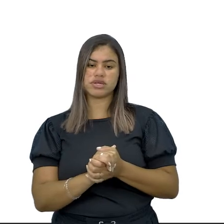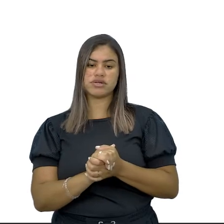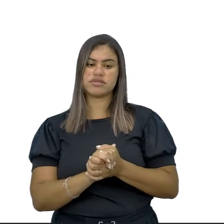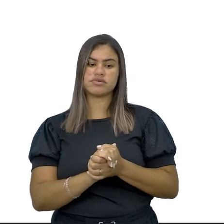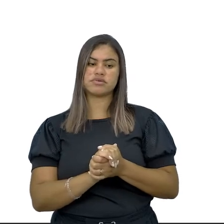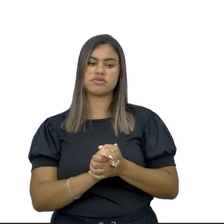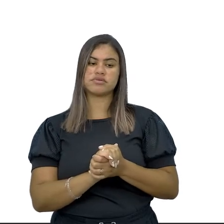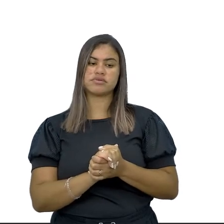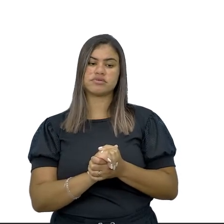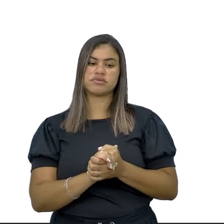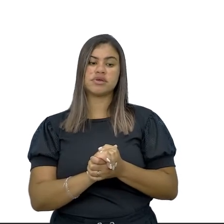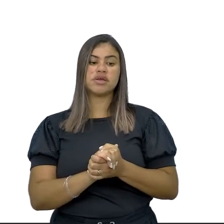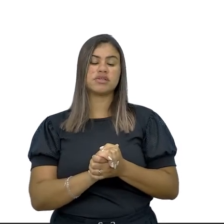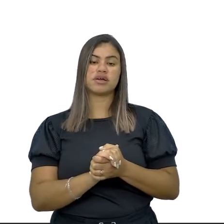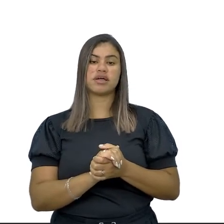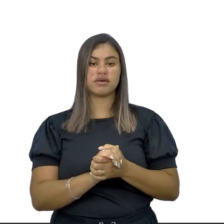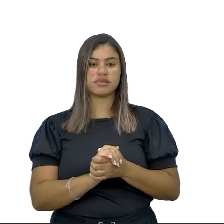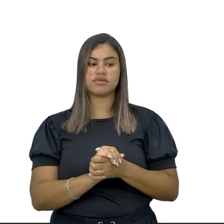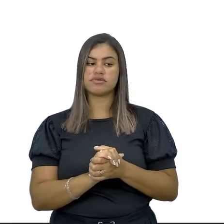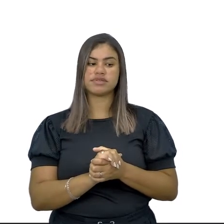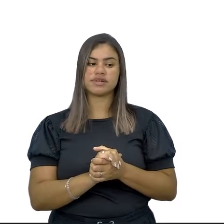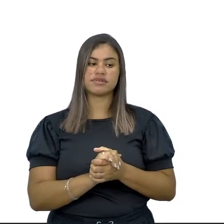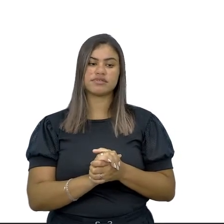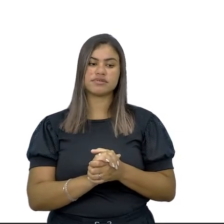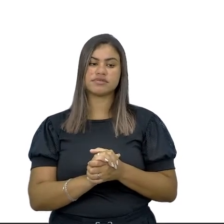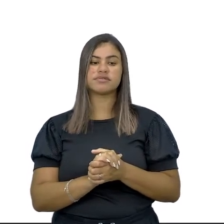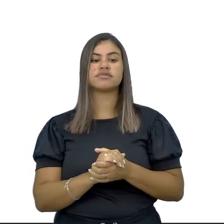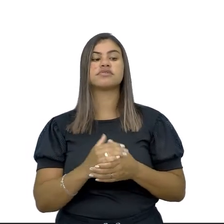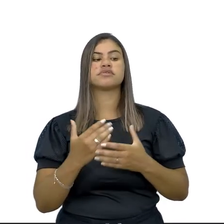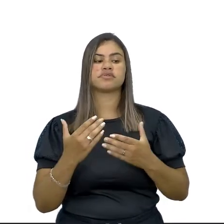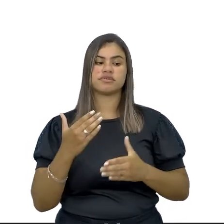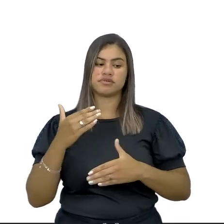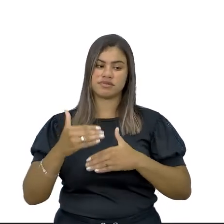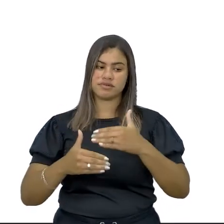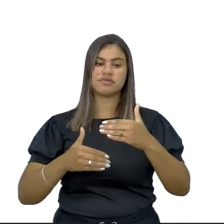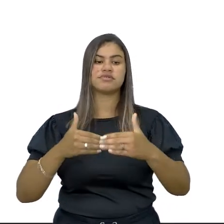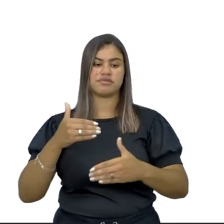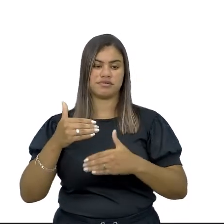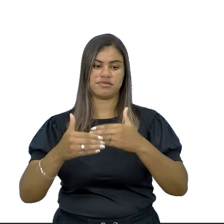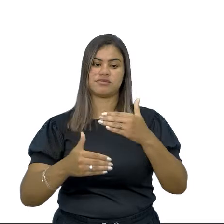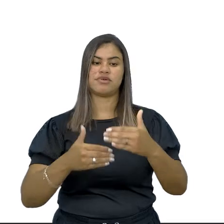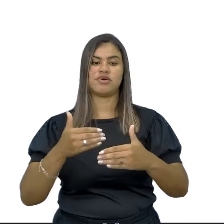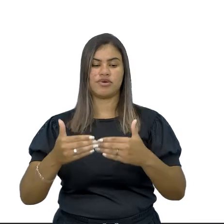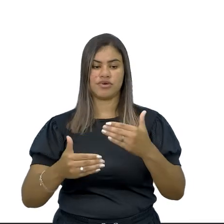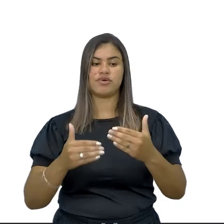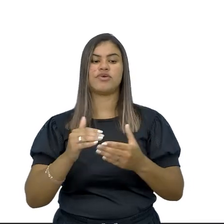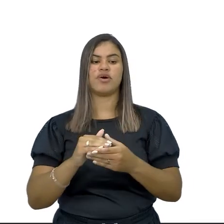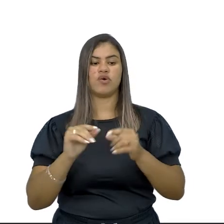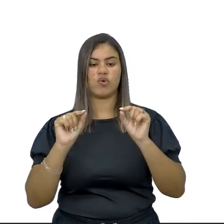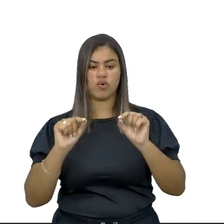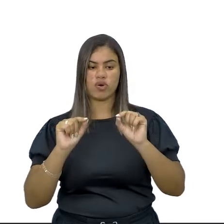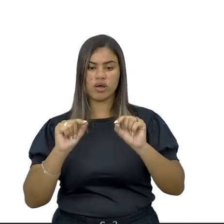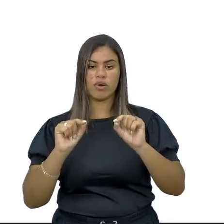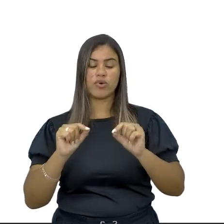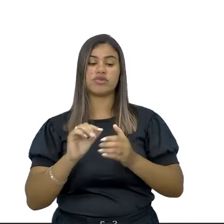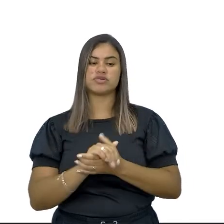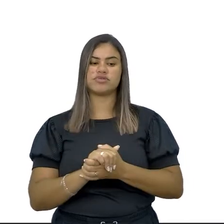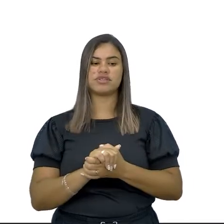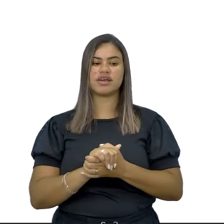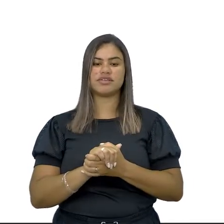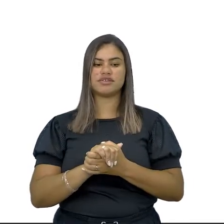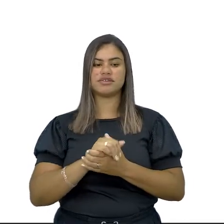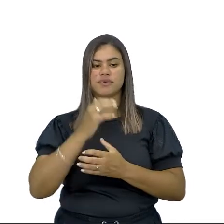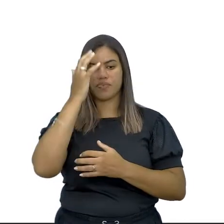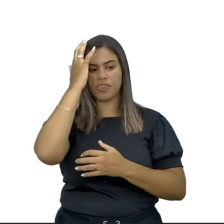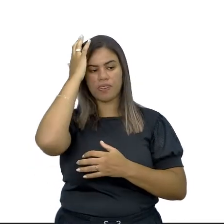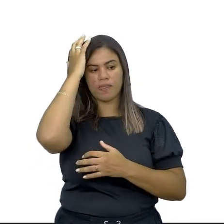ok? Então, continuando com as nossas discussões, na formação de etapa, que aconteceu na